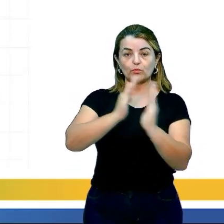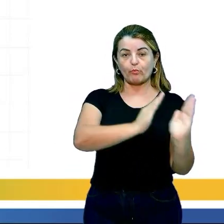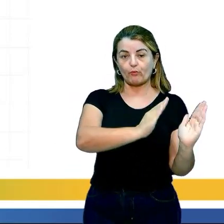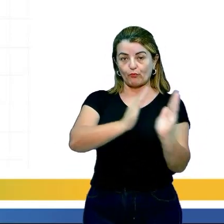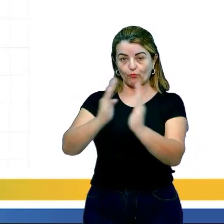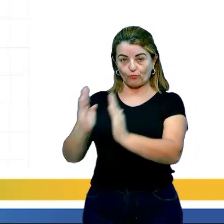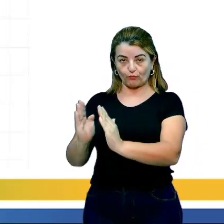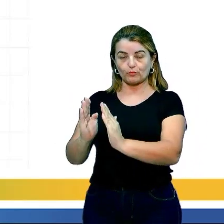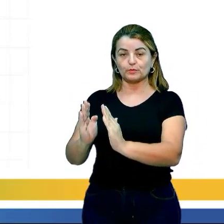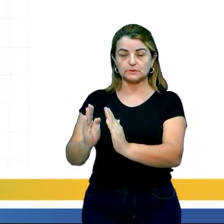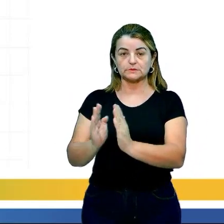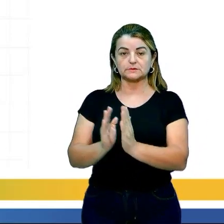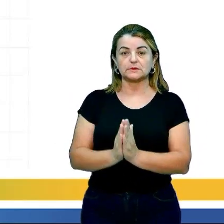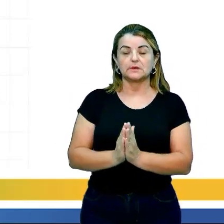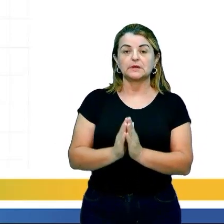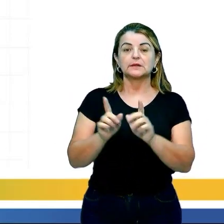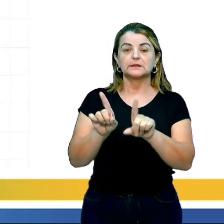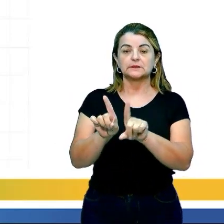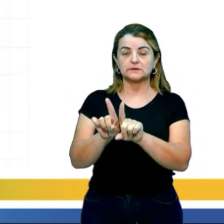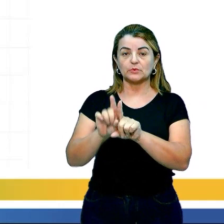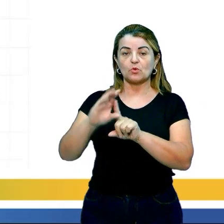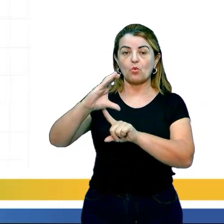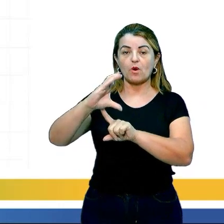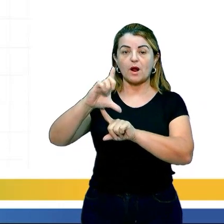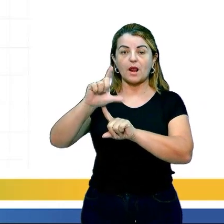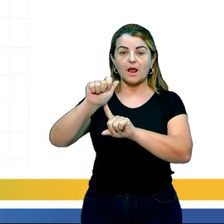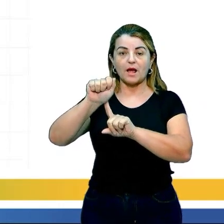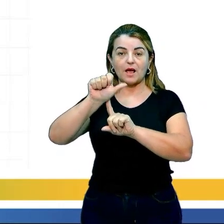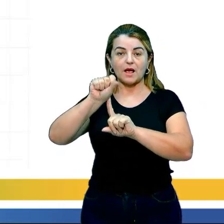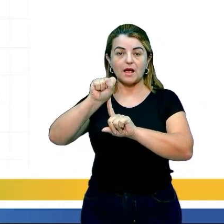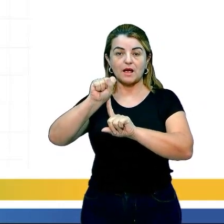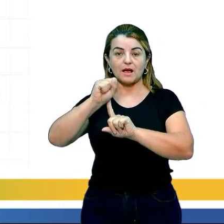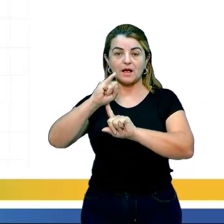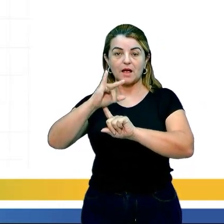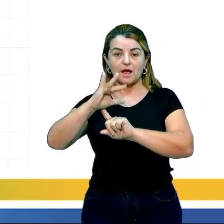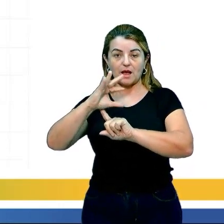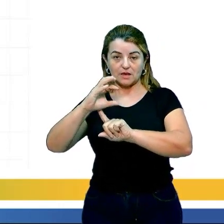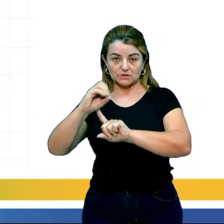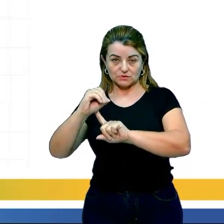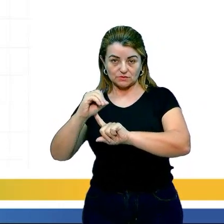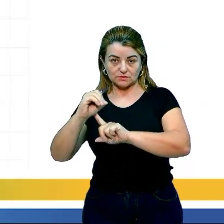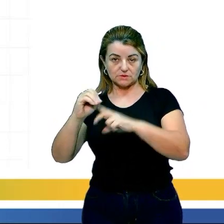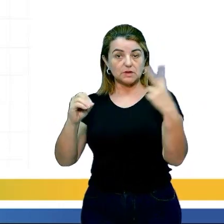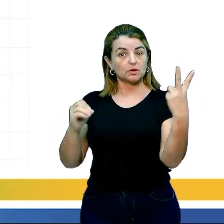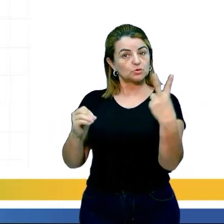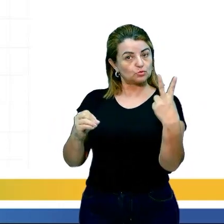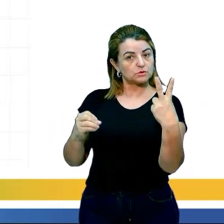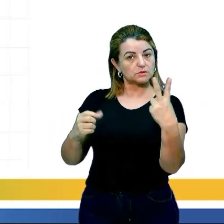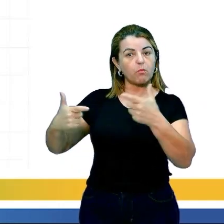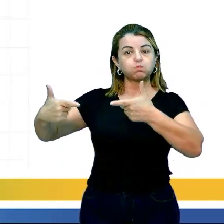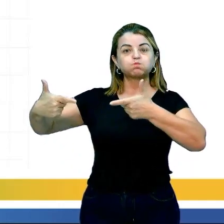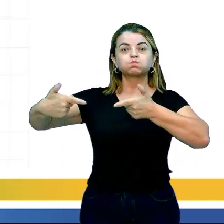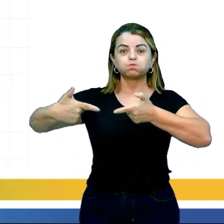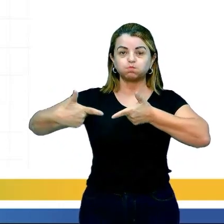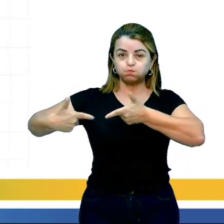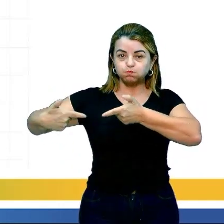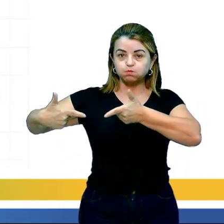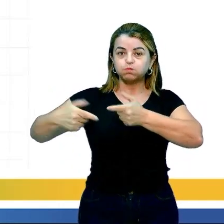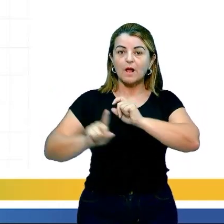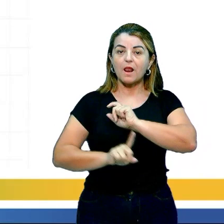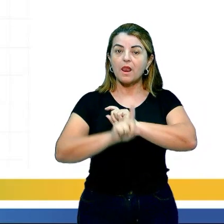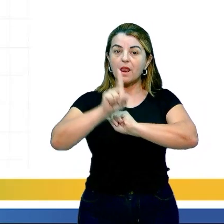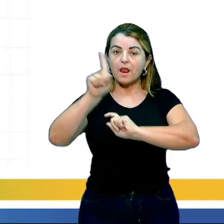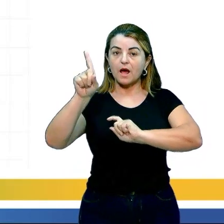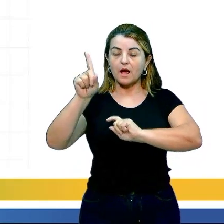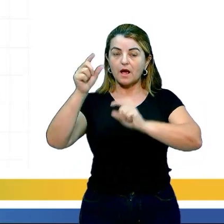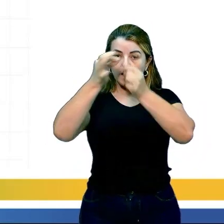pré-homérico e o Período Clássico e também das duas grandes guerras que na Grécia antiga